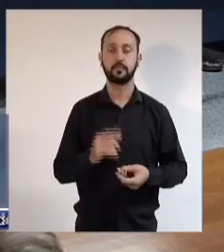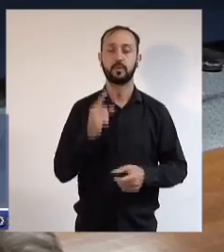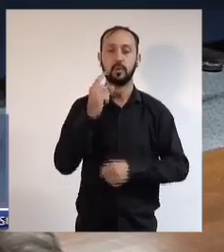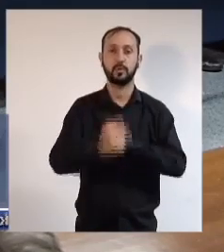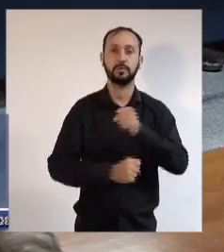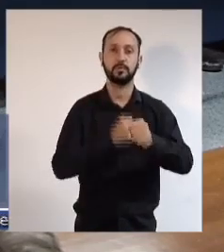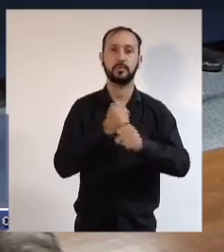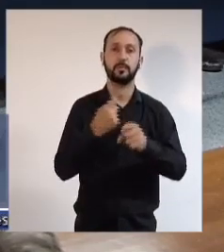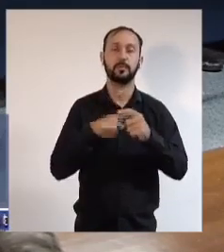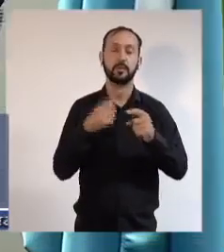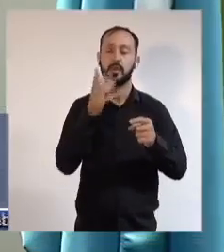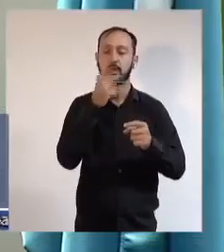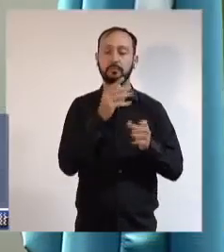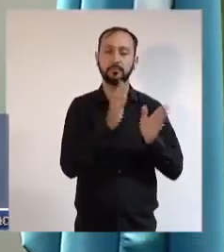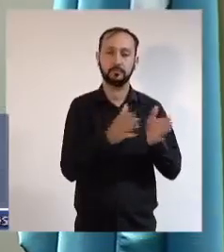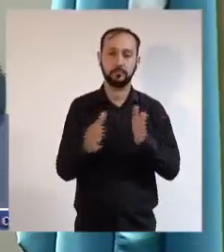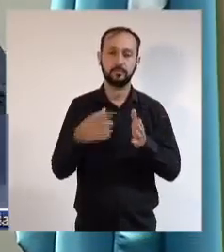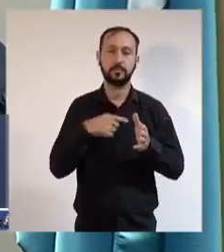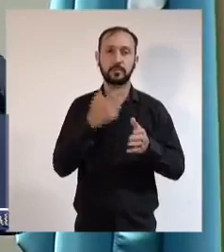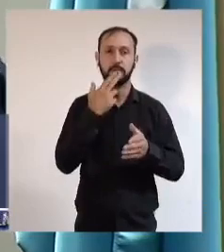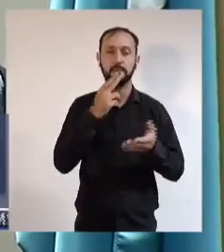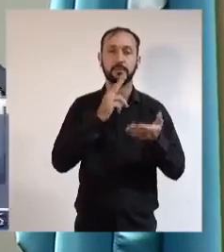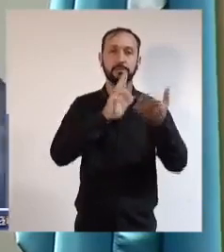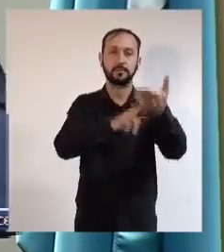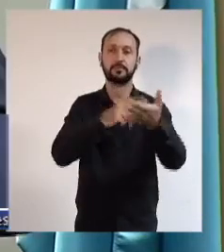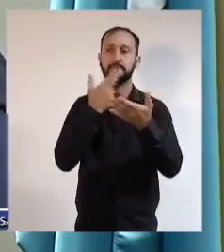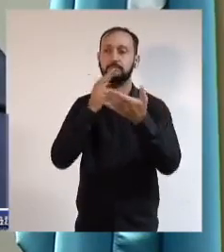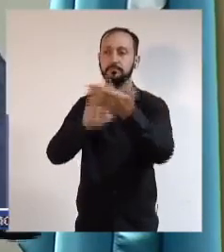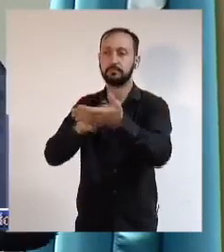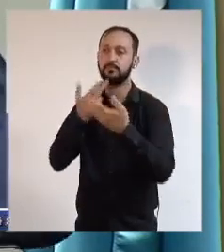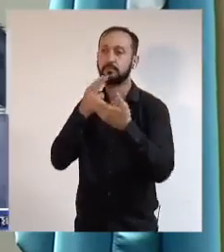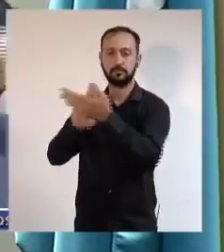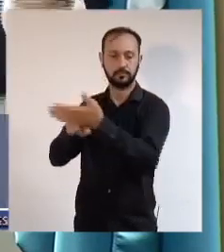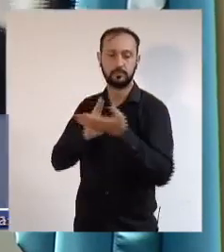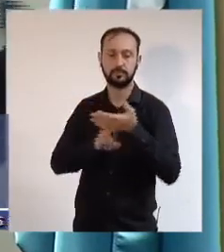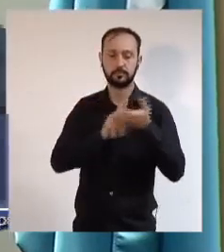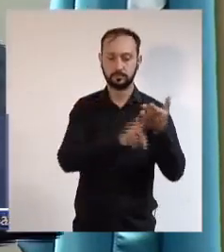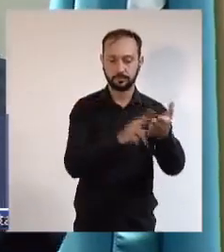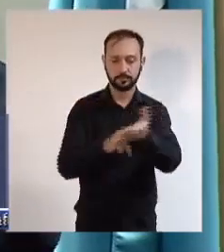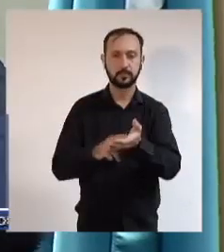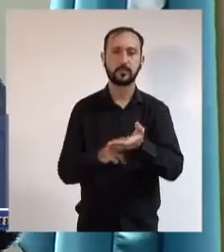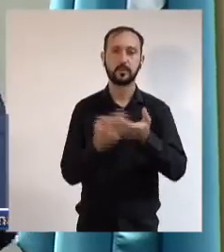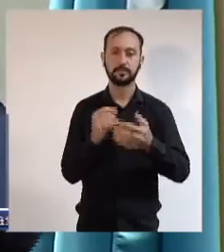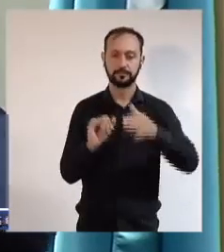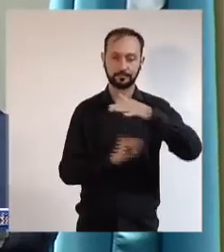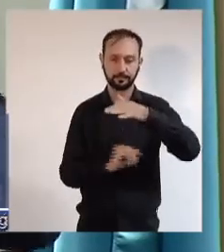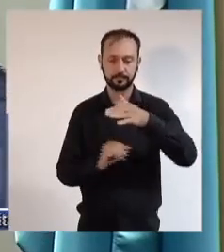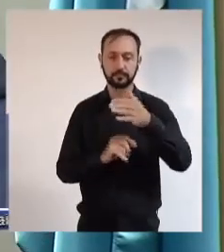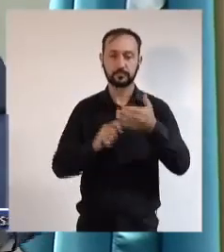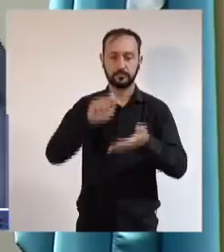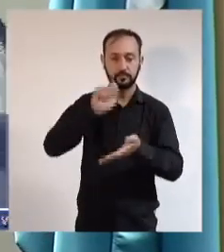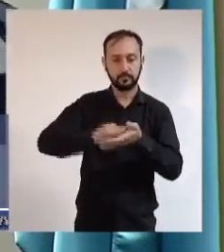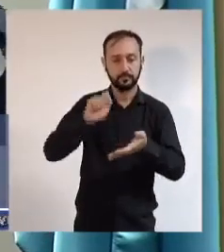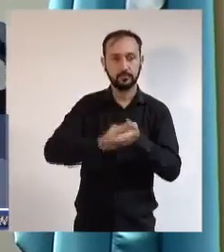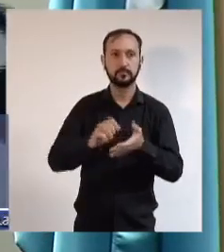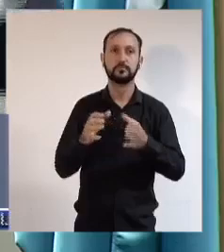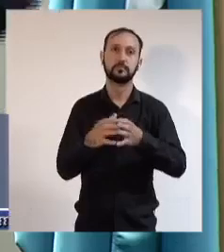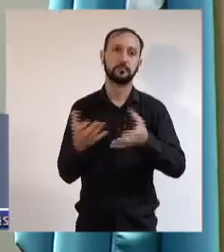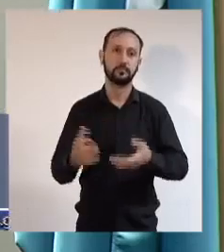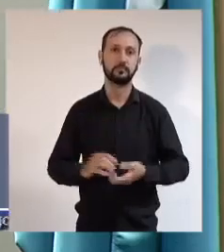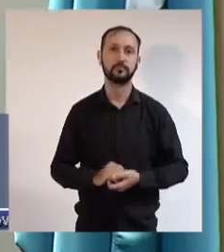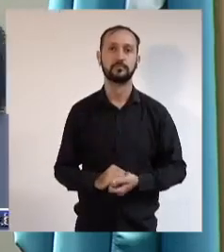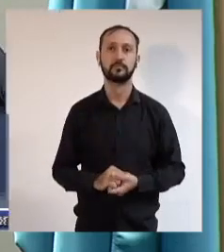porque a burocracia tem que mandar pra cada entidade para assinar pra voltar pra marcar bom